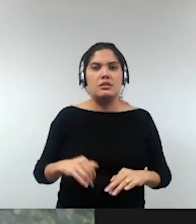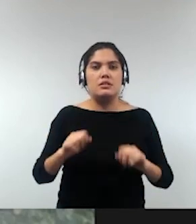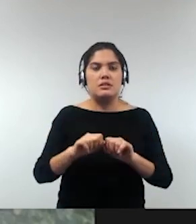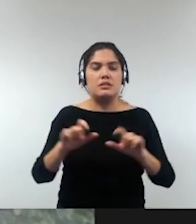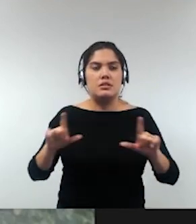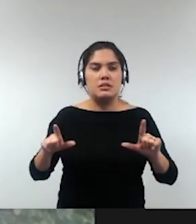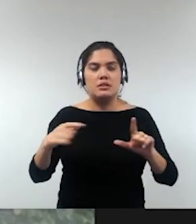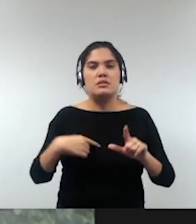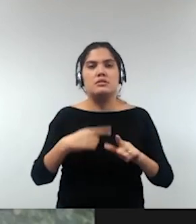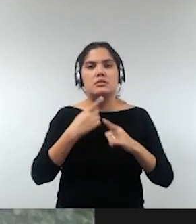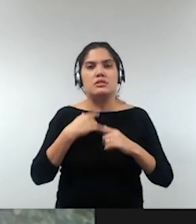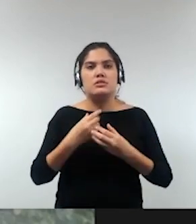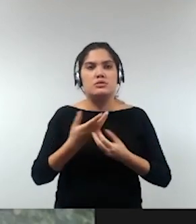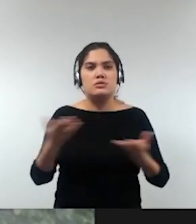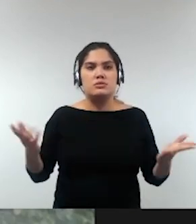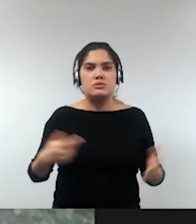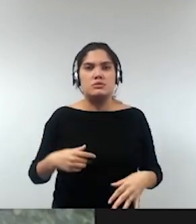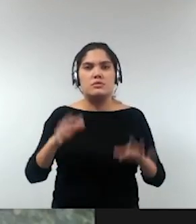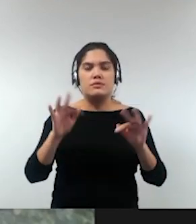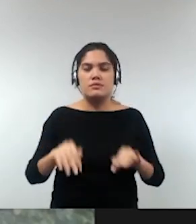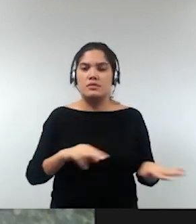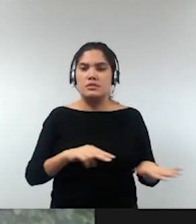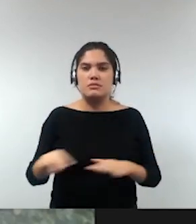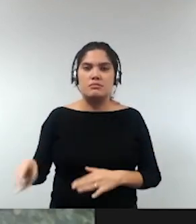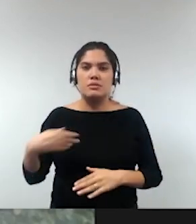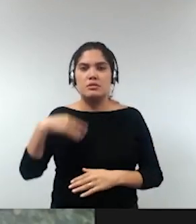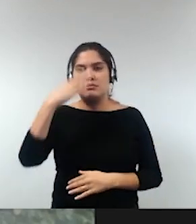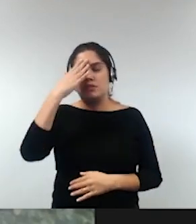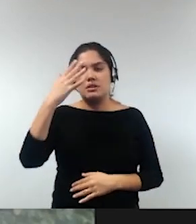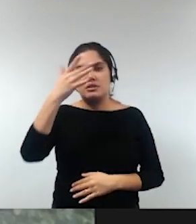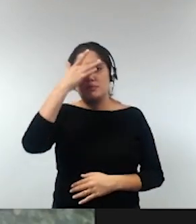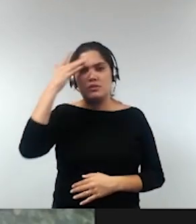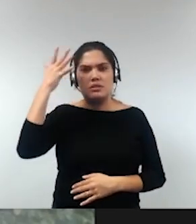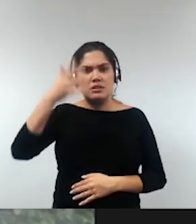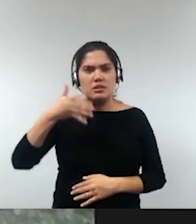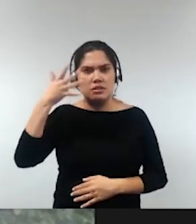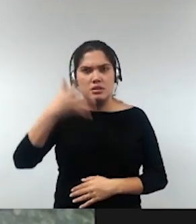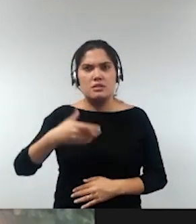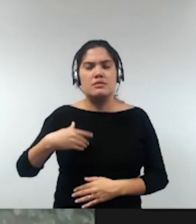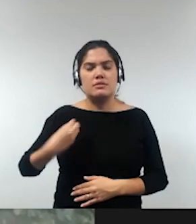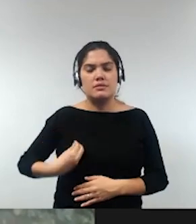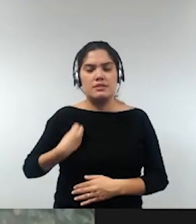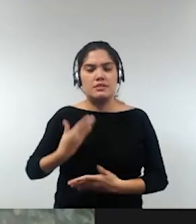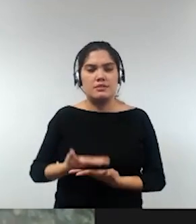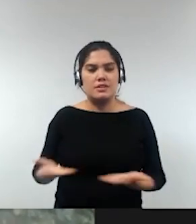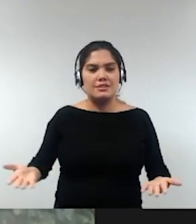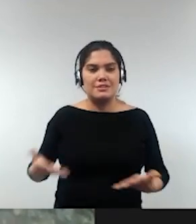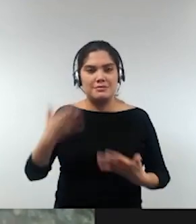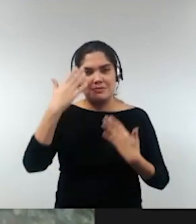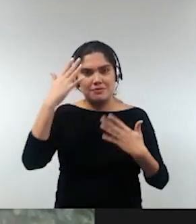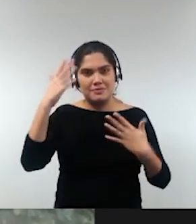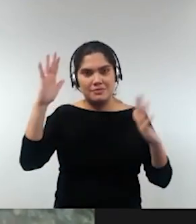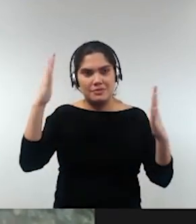painel. Desejo a todos um excelente final de semana. Obrigado, palestrantes. Foi um prazer estar aqui com vocês. Tchau, tchau.